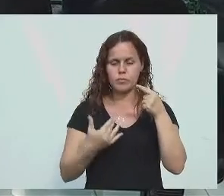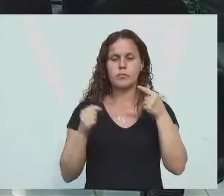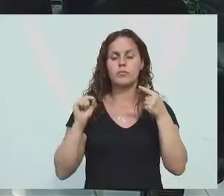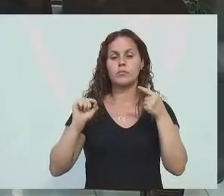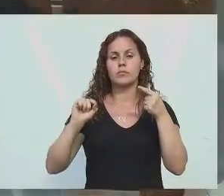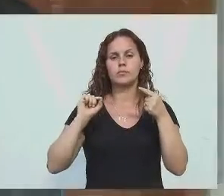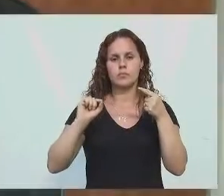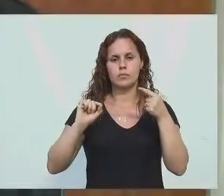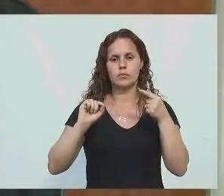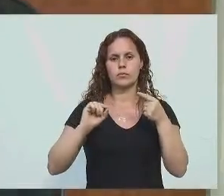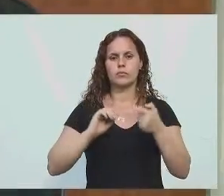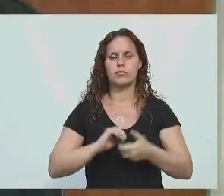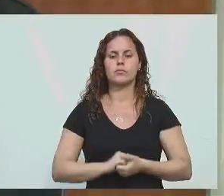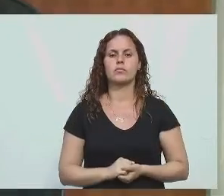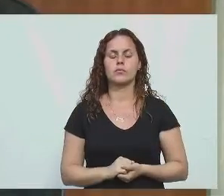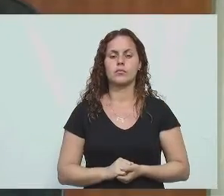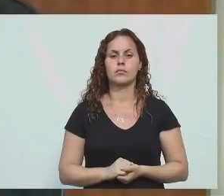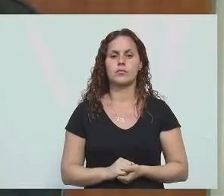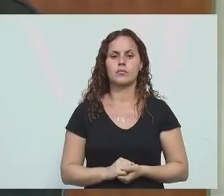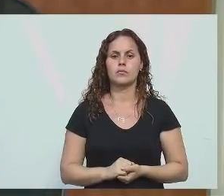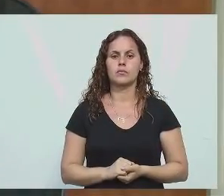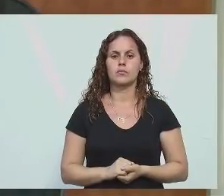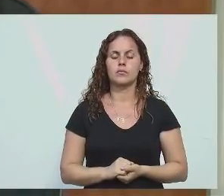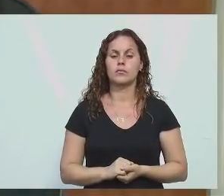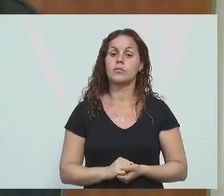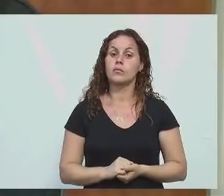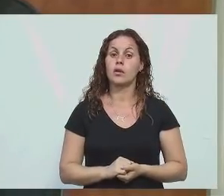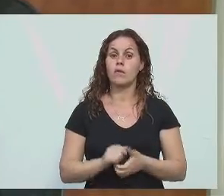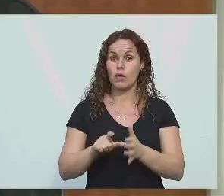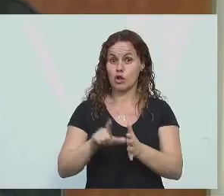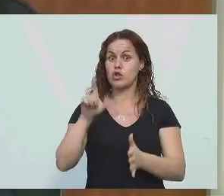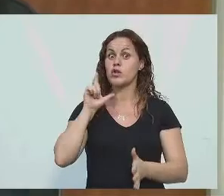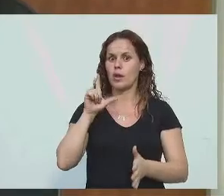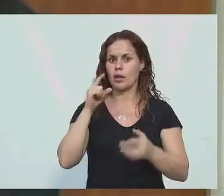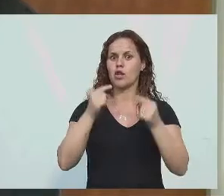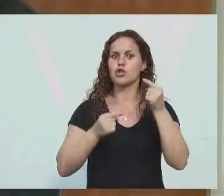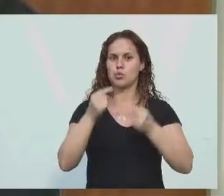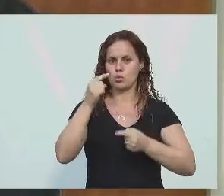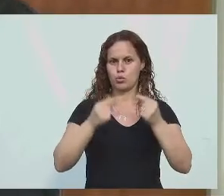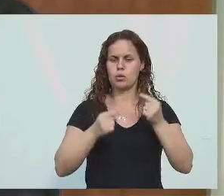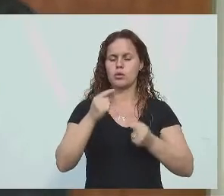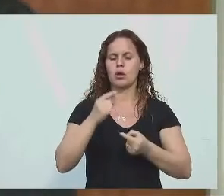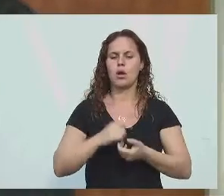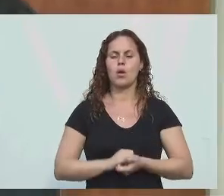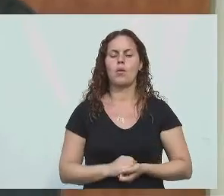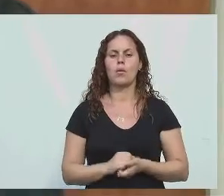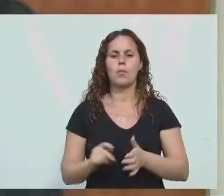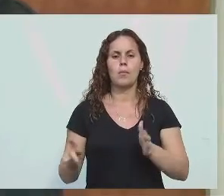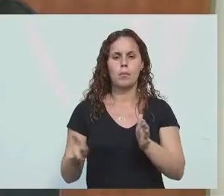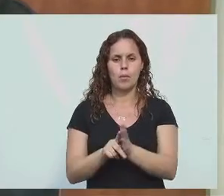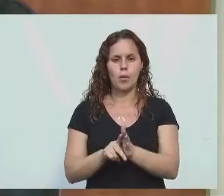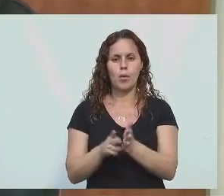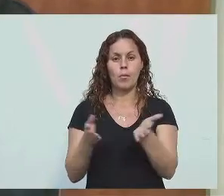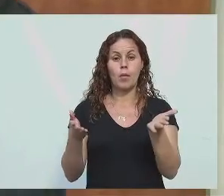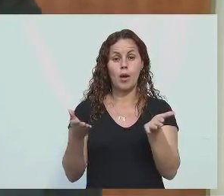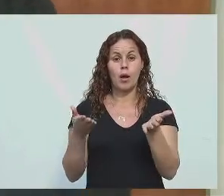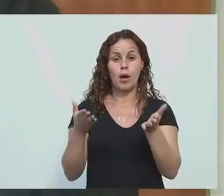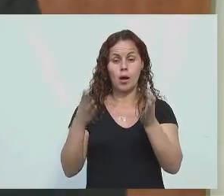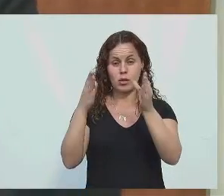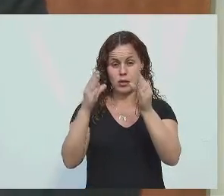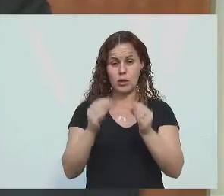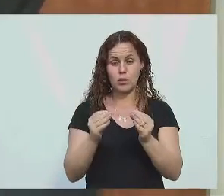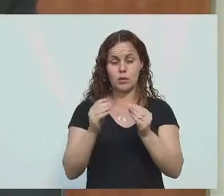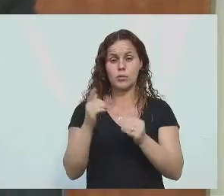relação a uma indicação, que eu vou até adiantar a discussão dela, que está entrando nessa noite, até para a